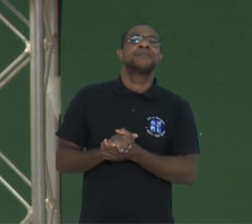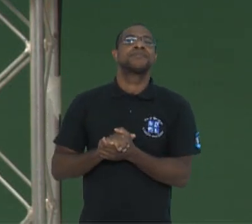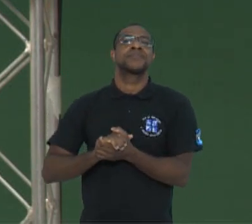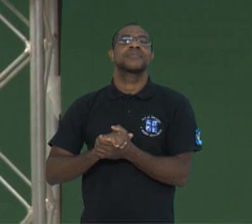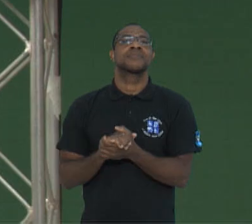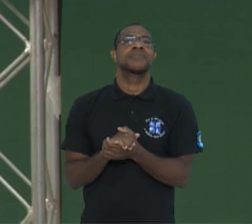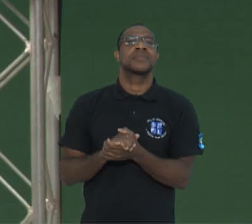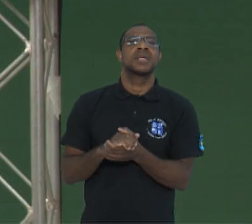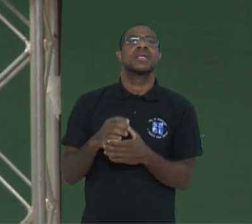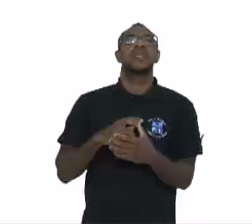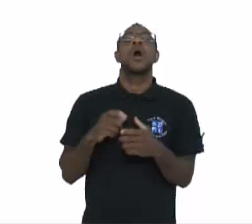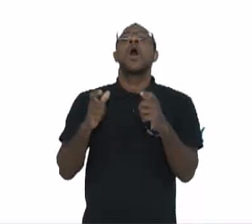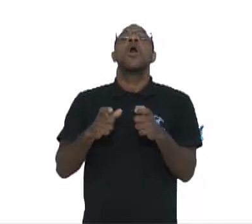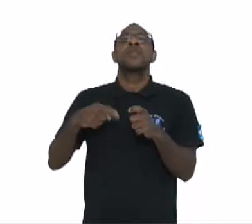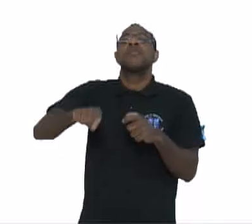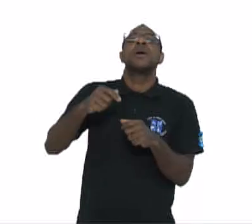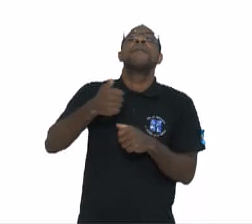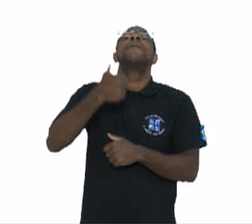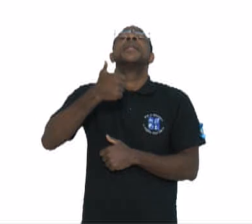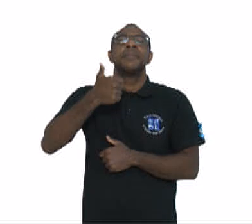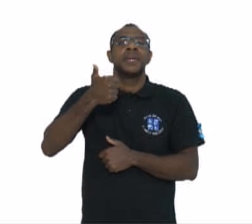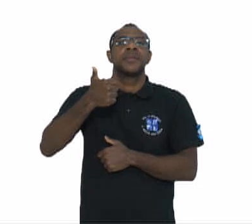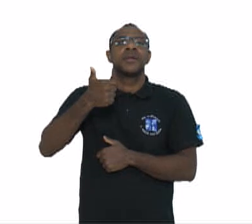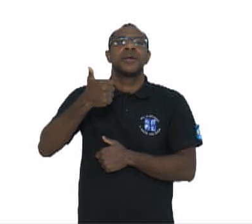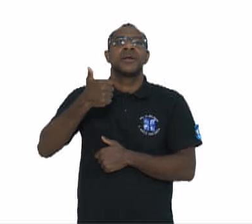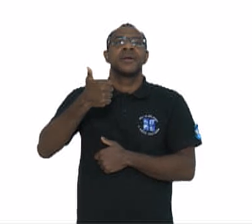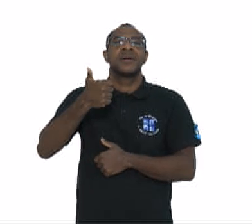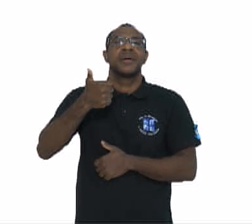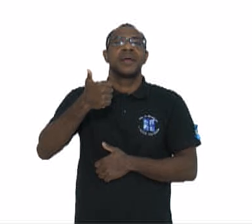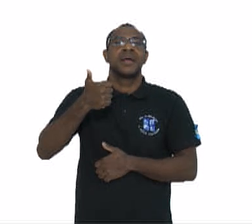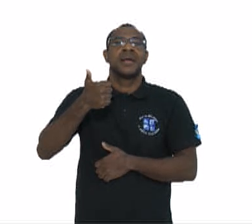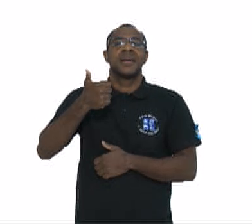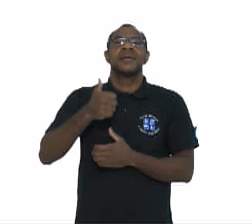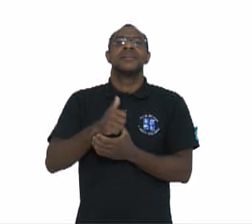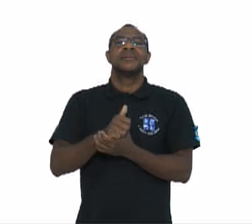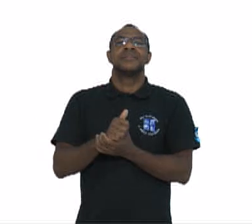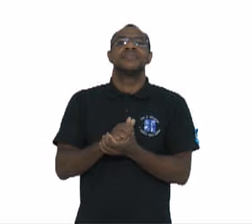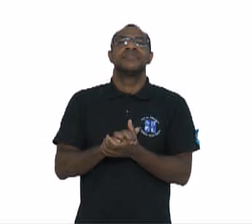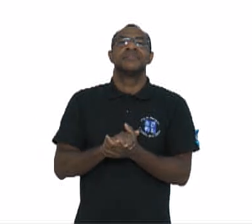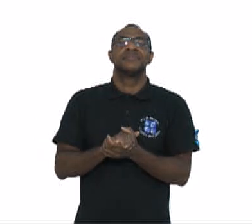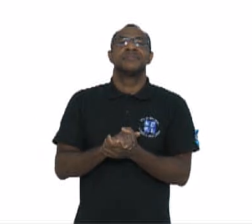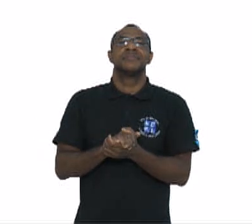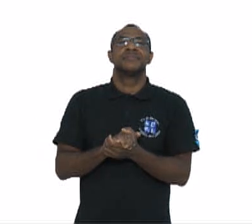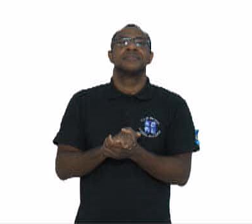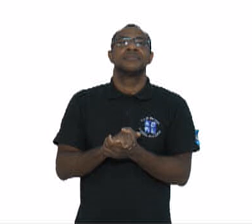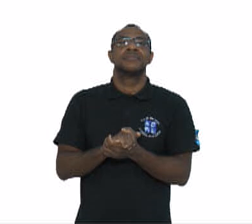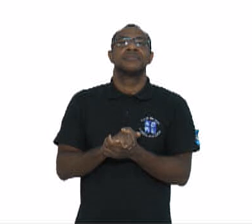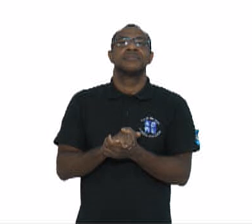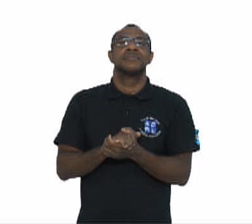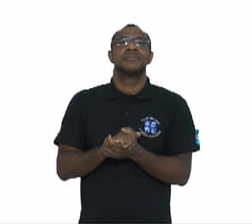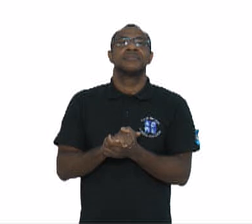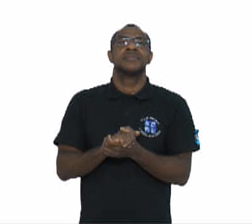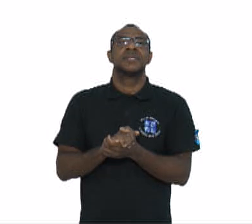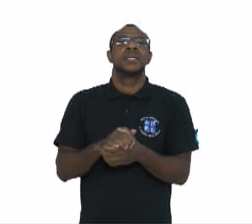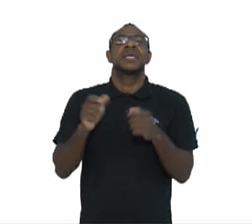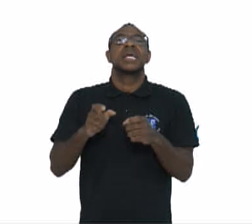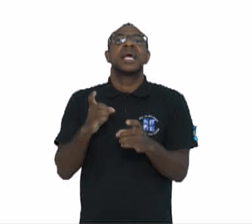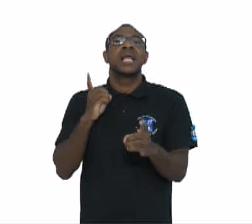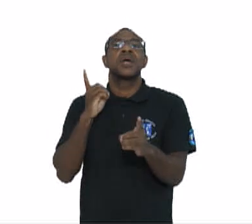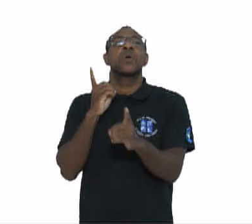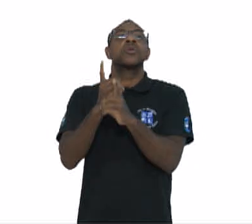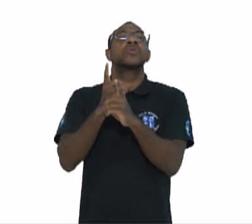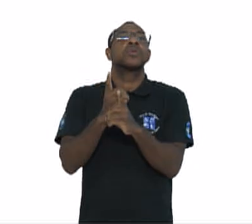primeiro? Primeiro, ela foi para Ajo Solstice Beach e quem ela encontrou no